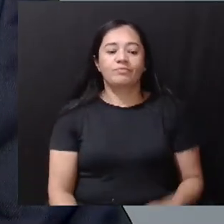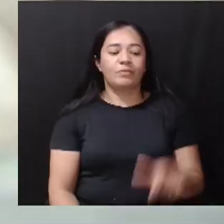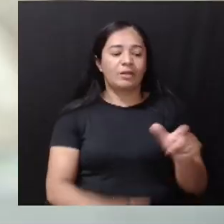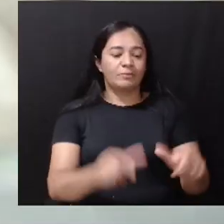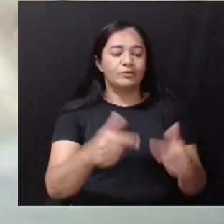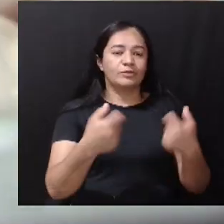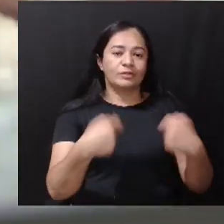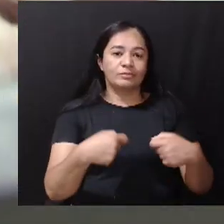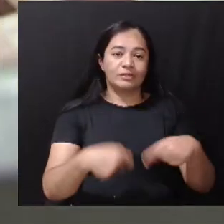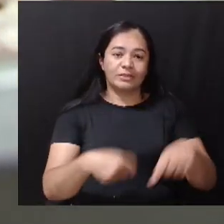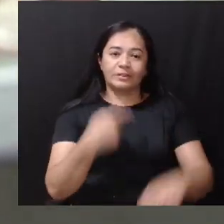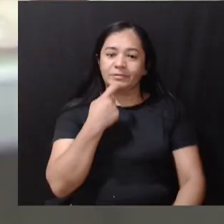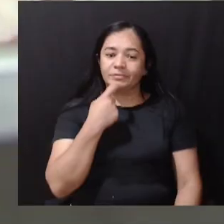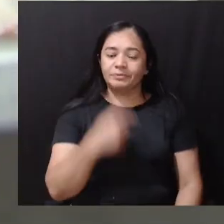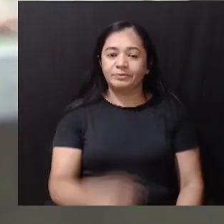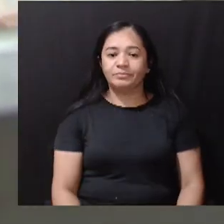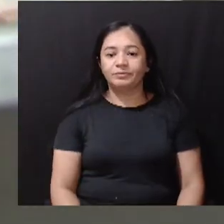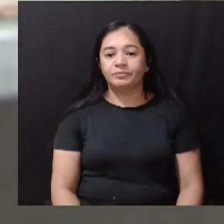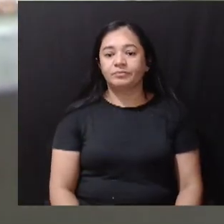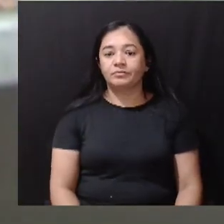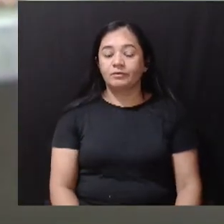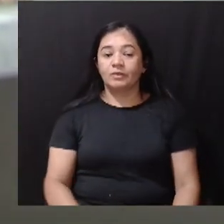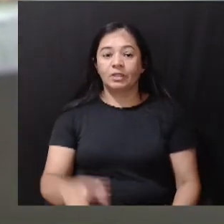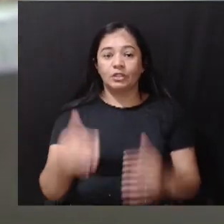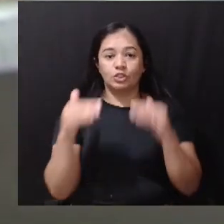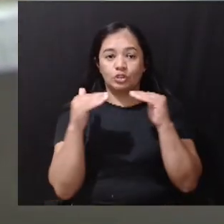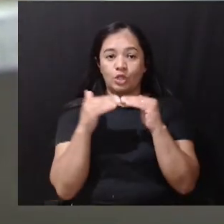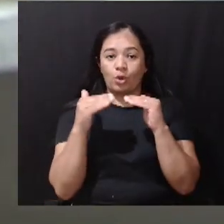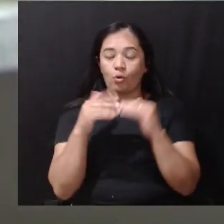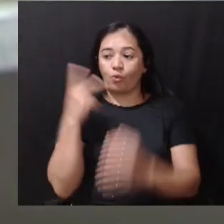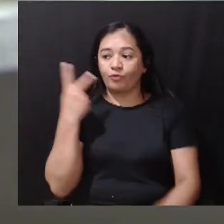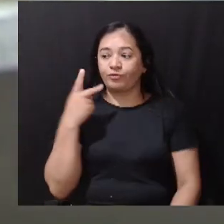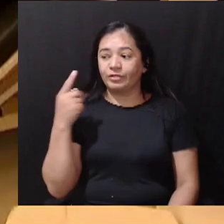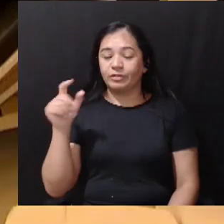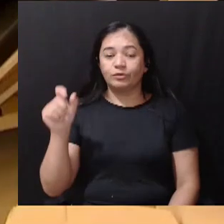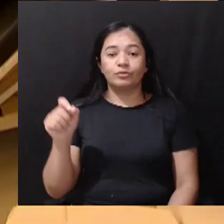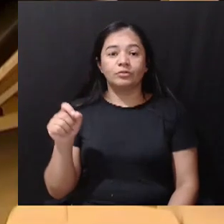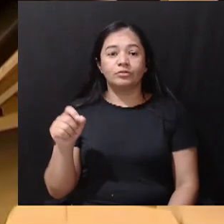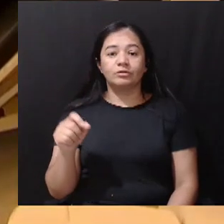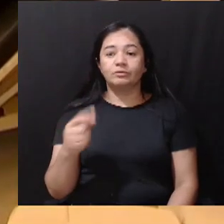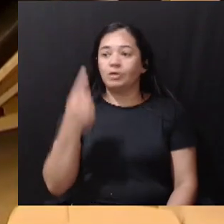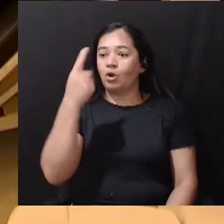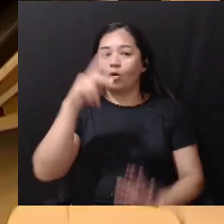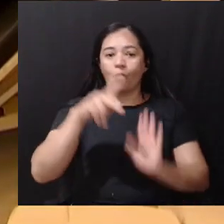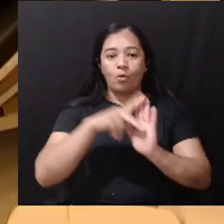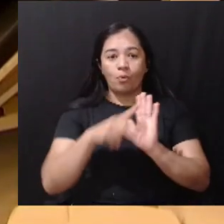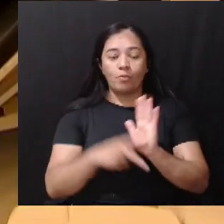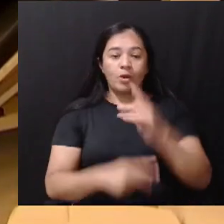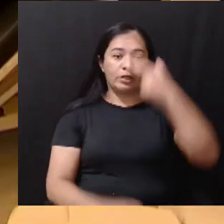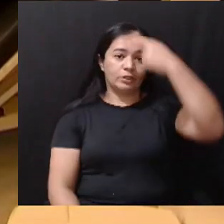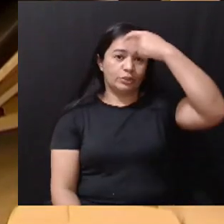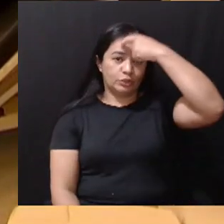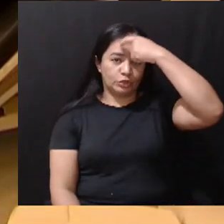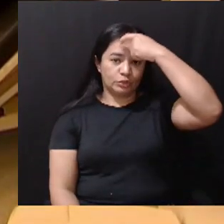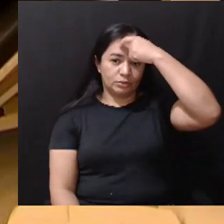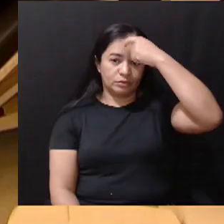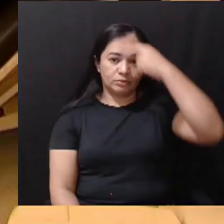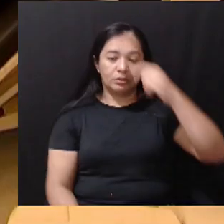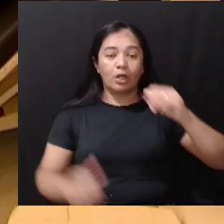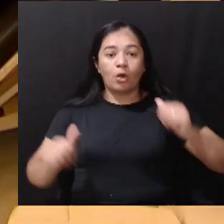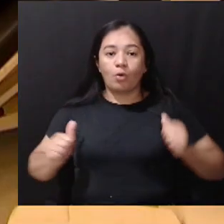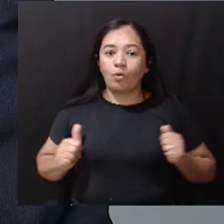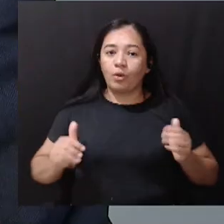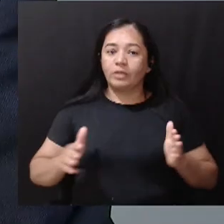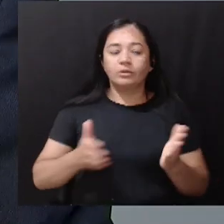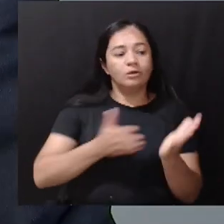de Campinas. Segundo o parlamentar, a ideia é que seja um programa de conscientização com ações direcionadas